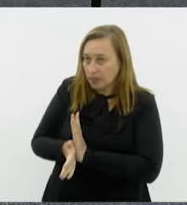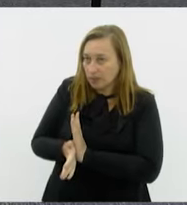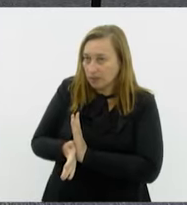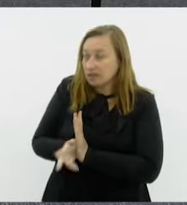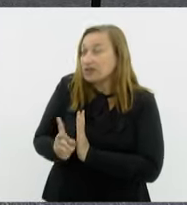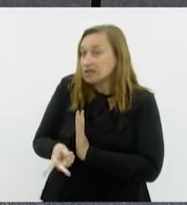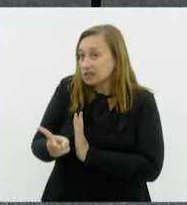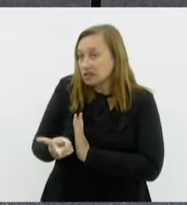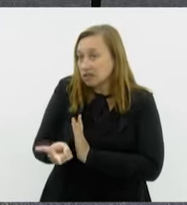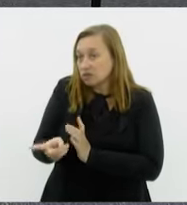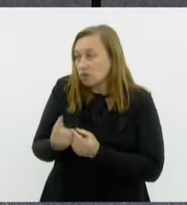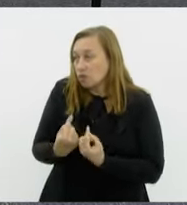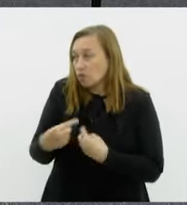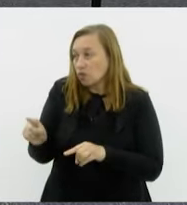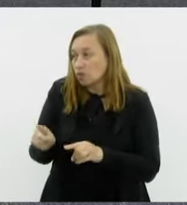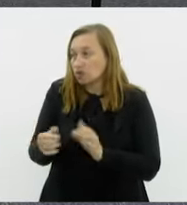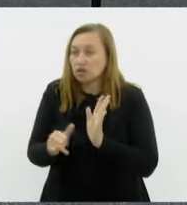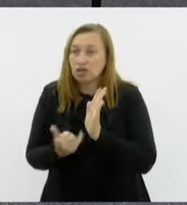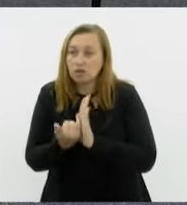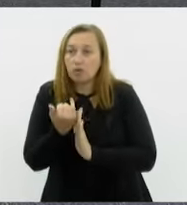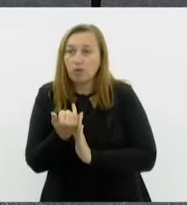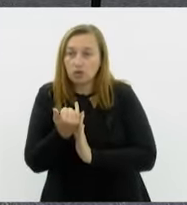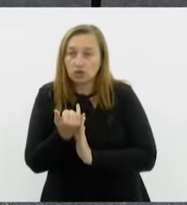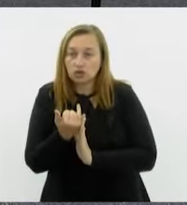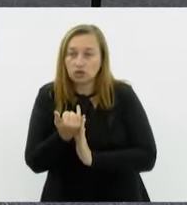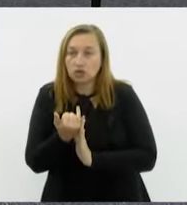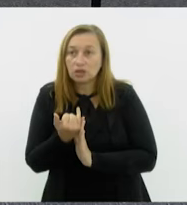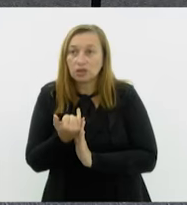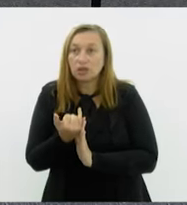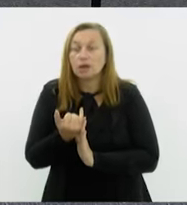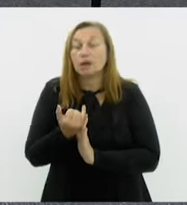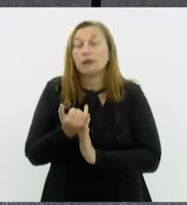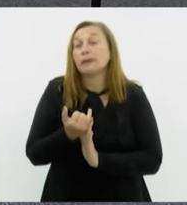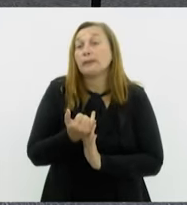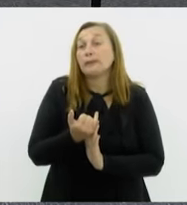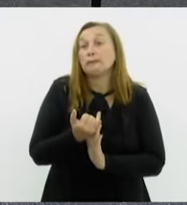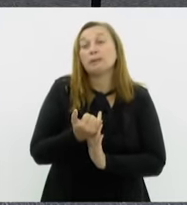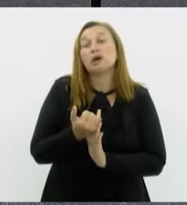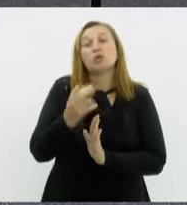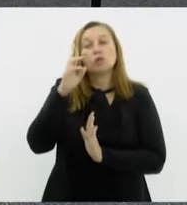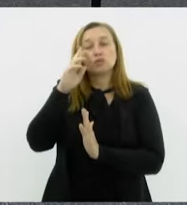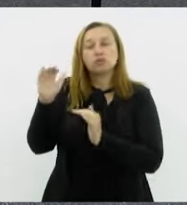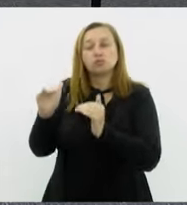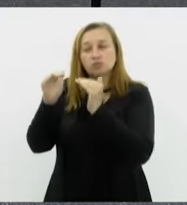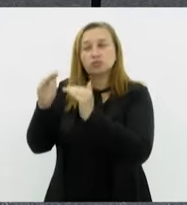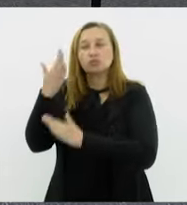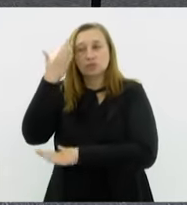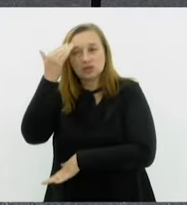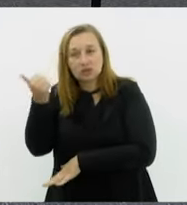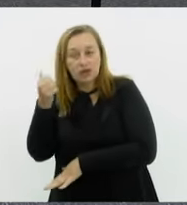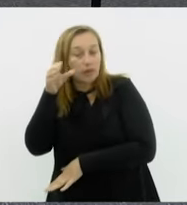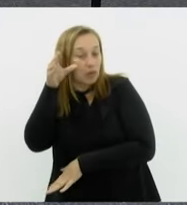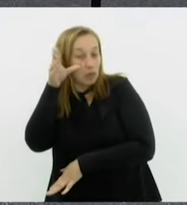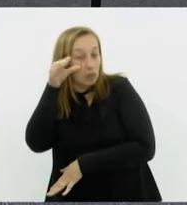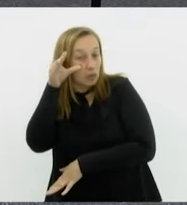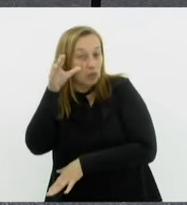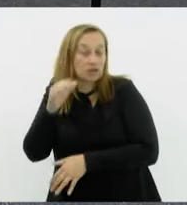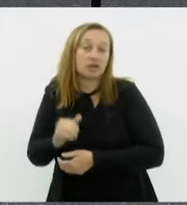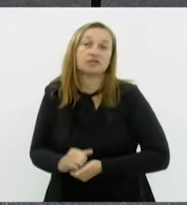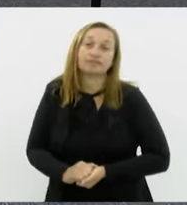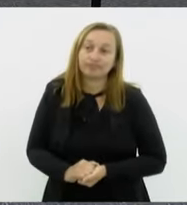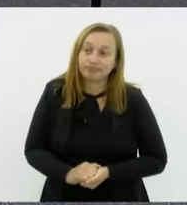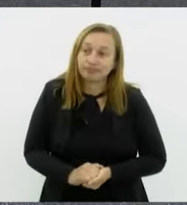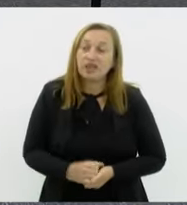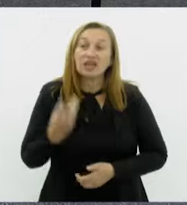sempre são contra os impostos, que imposto é uma coisa impopular. Vossa Excelência bem sabe que é uma curiosidade